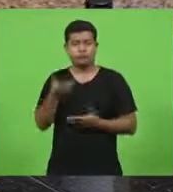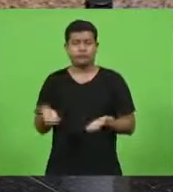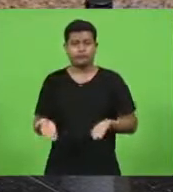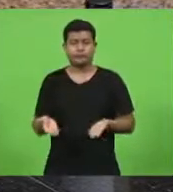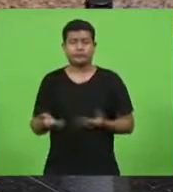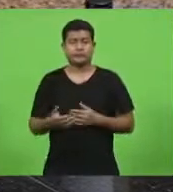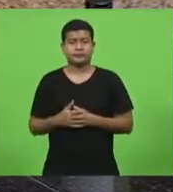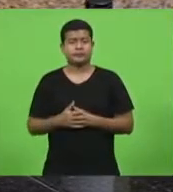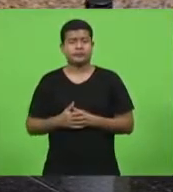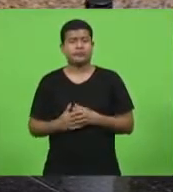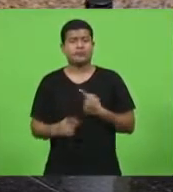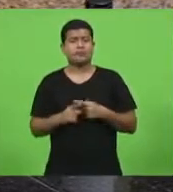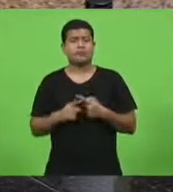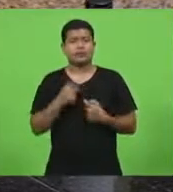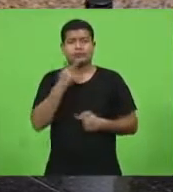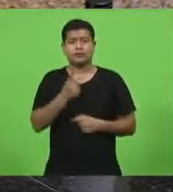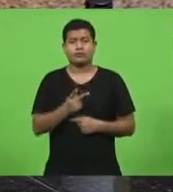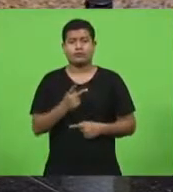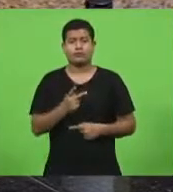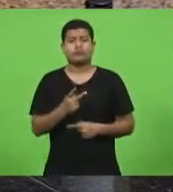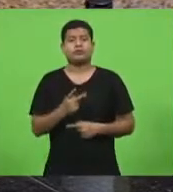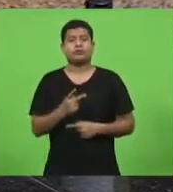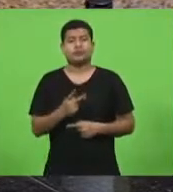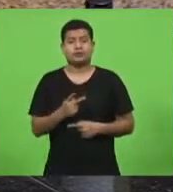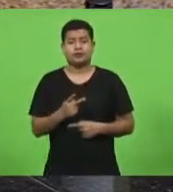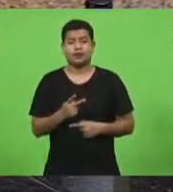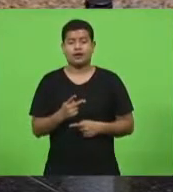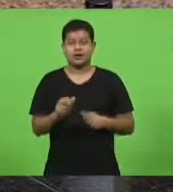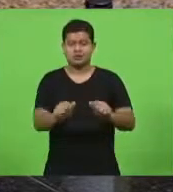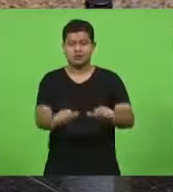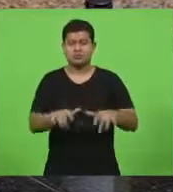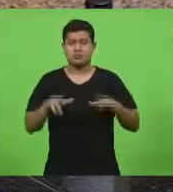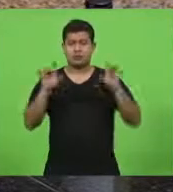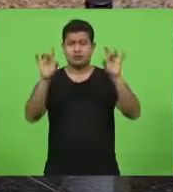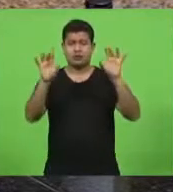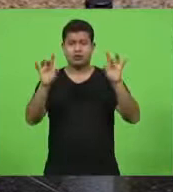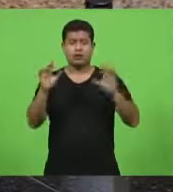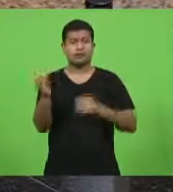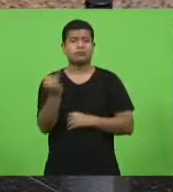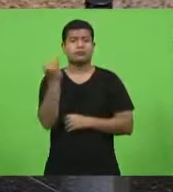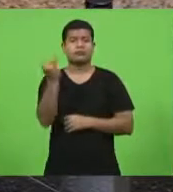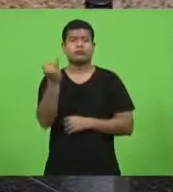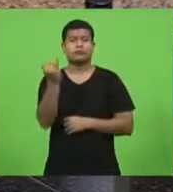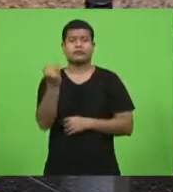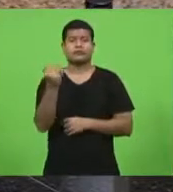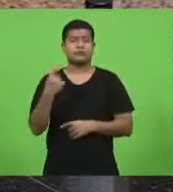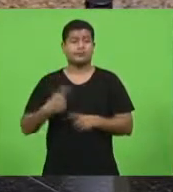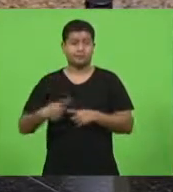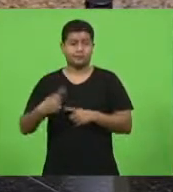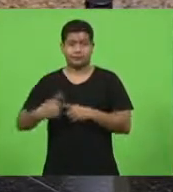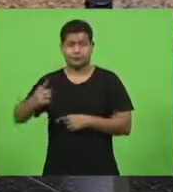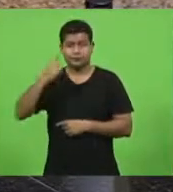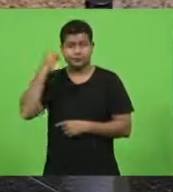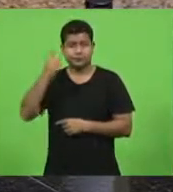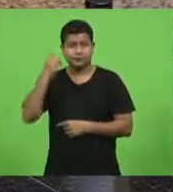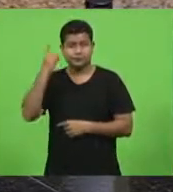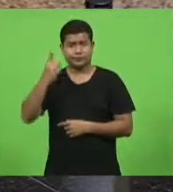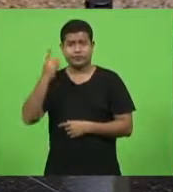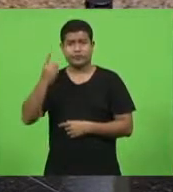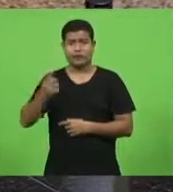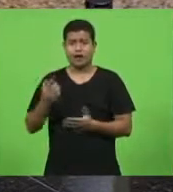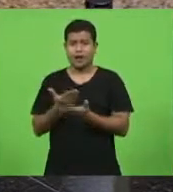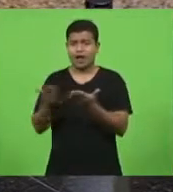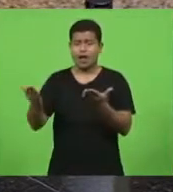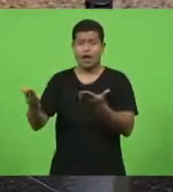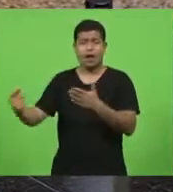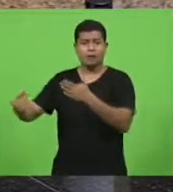amplitude de uma sessão especial? Porque, deputados, quem nos questiona